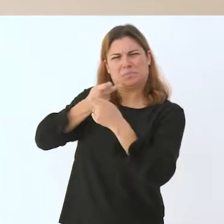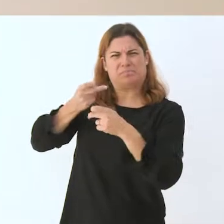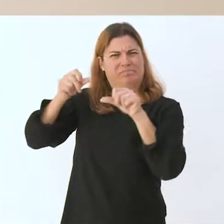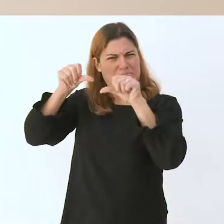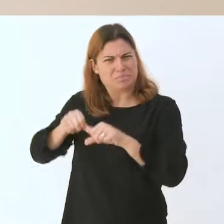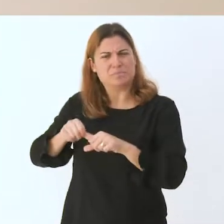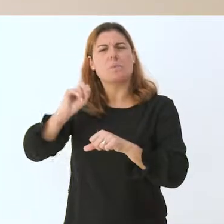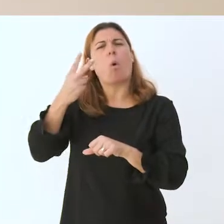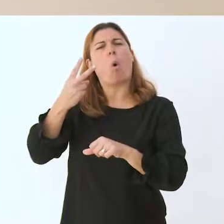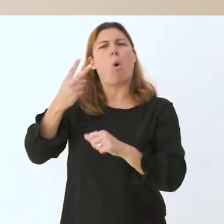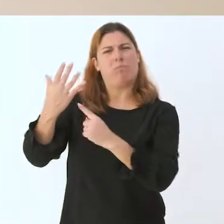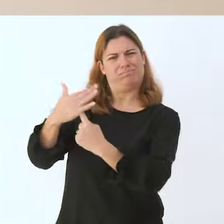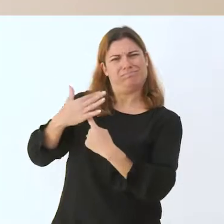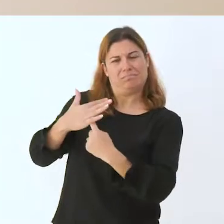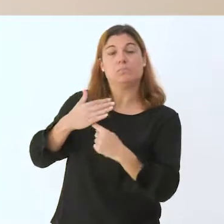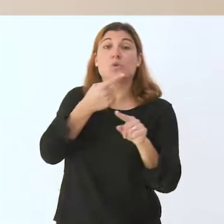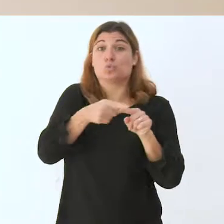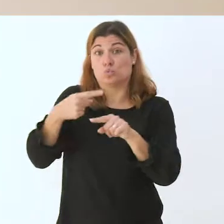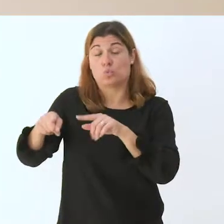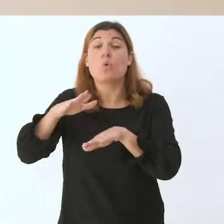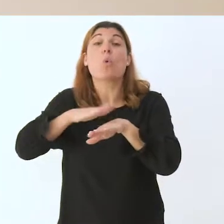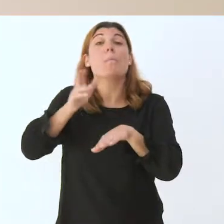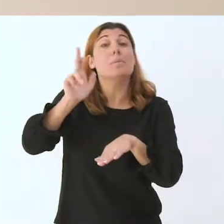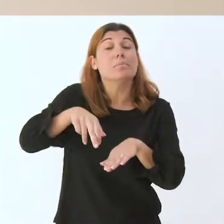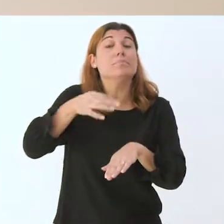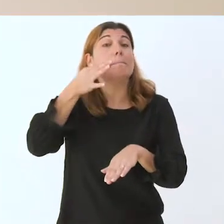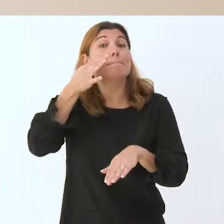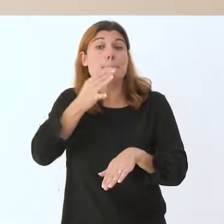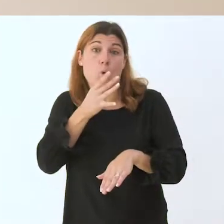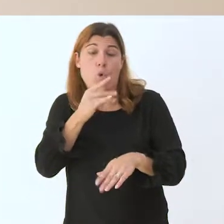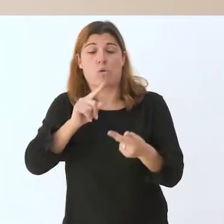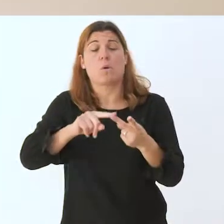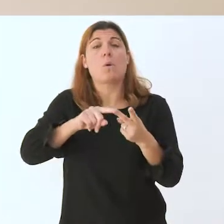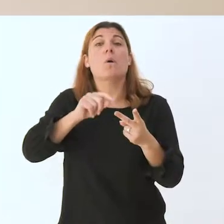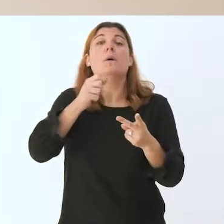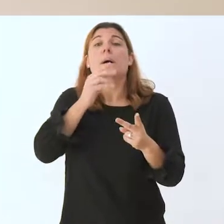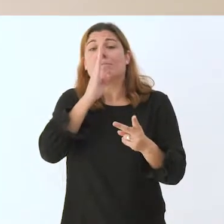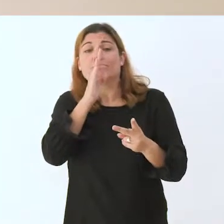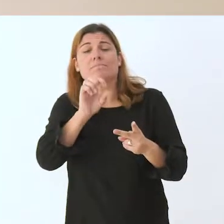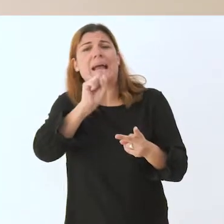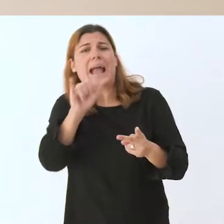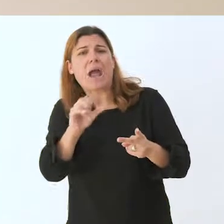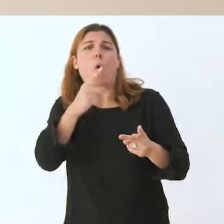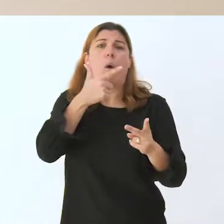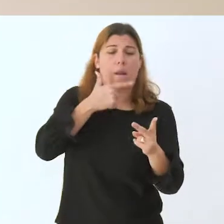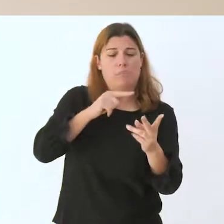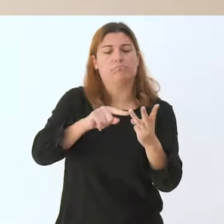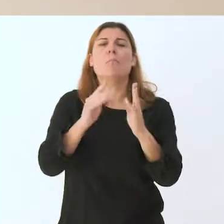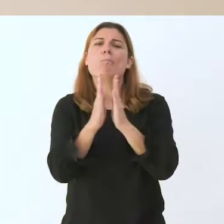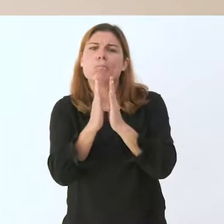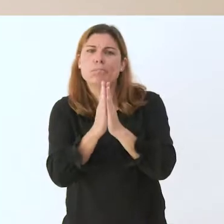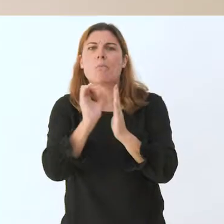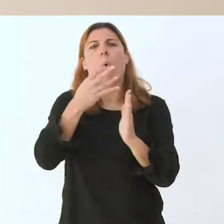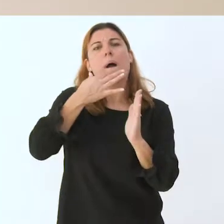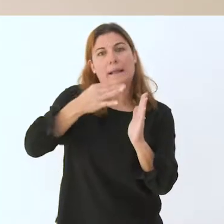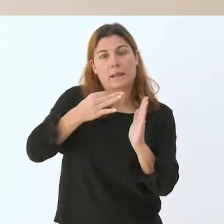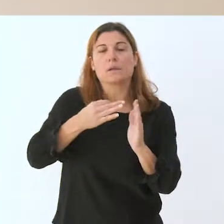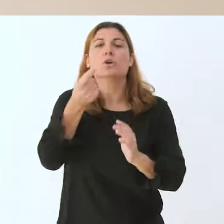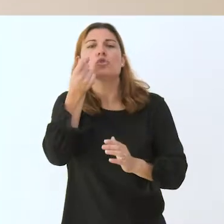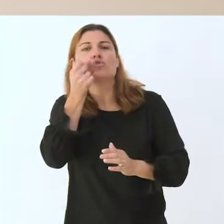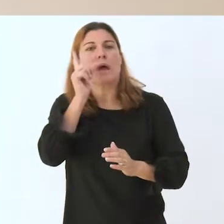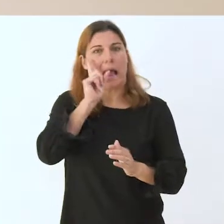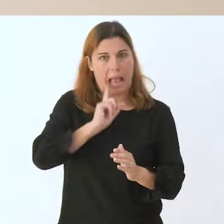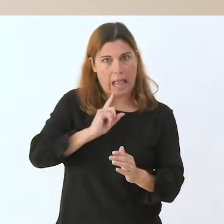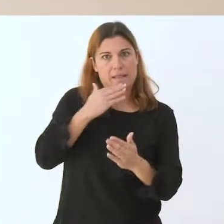desagradáveis, hostis, entre outros. Quer pela cor da pele, homossexualidade, crença ou religião, ser